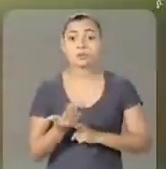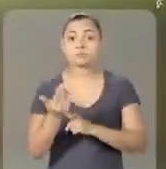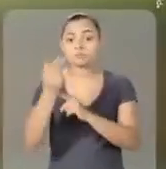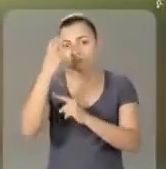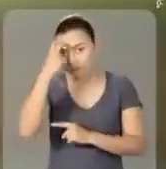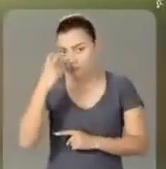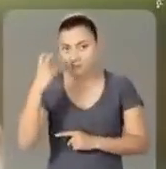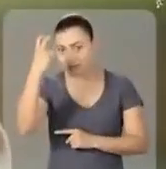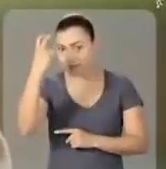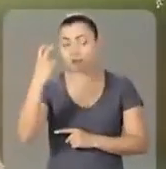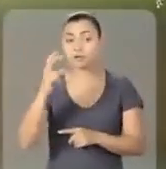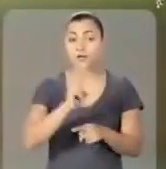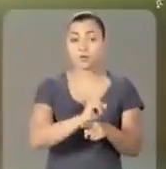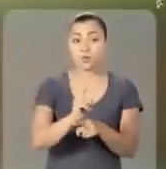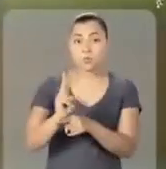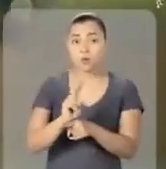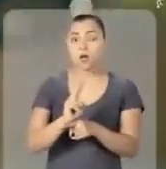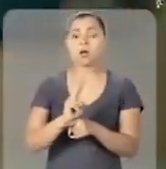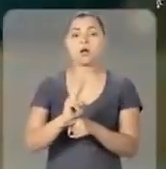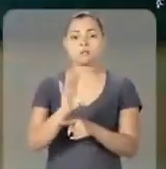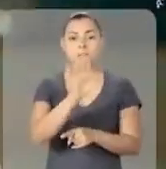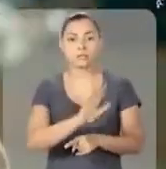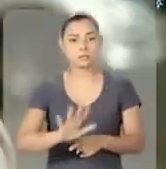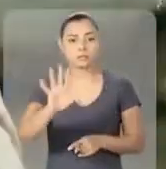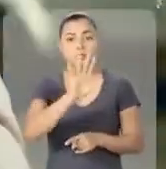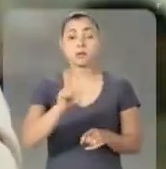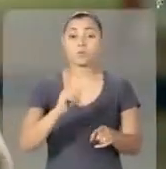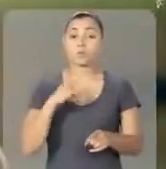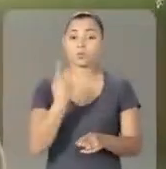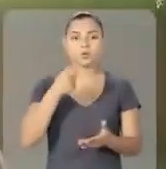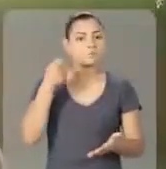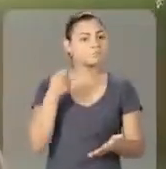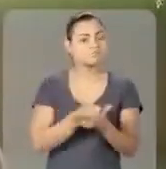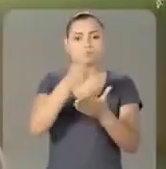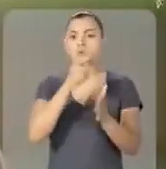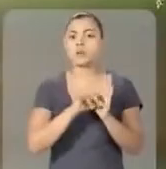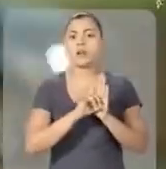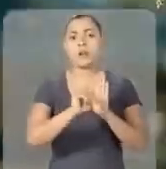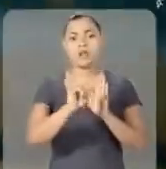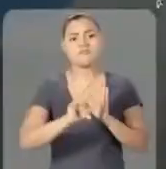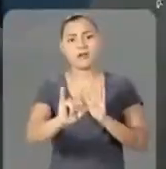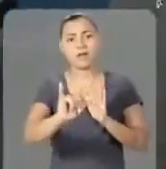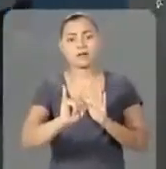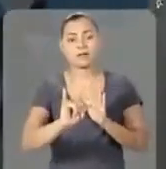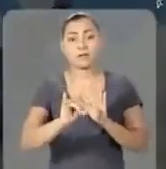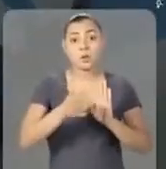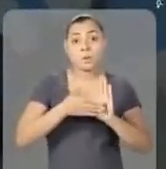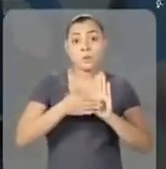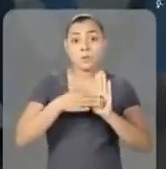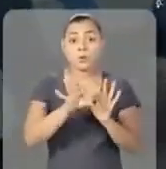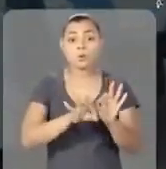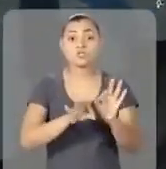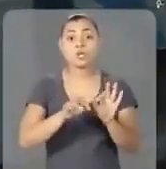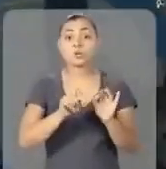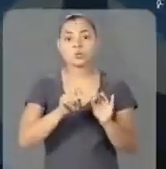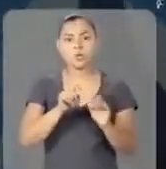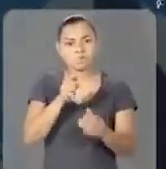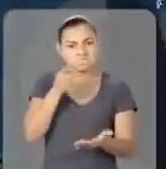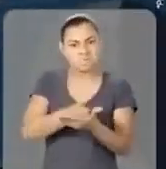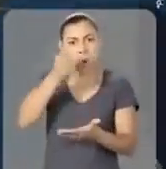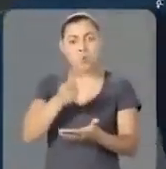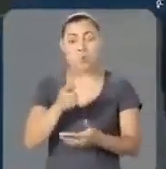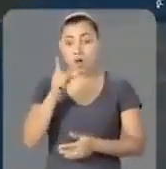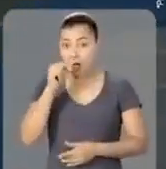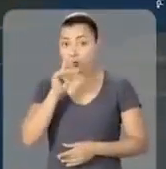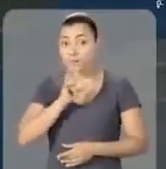da inteligência e da Guarda Nacional, nós vamos endurecer as leis. Com o programa Linha Dura,